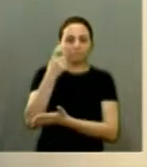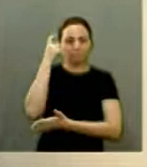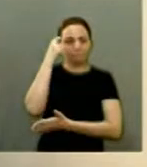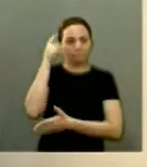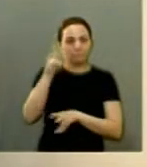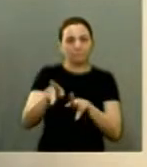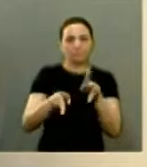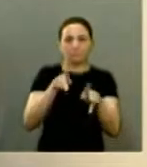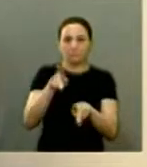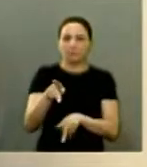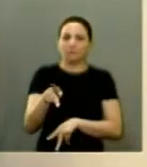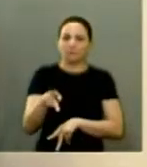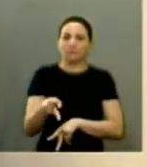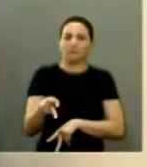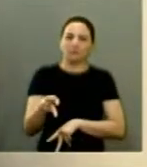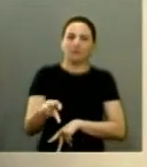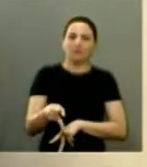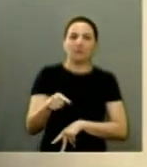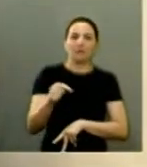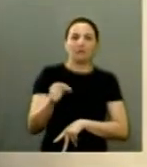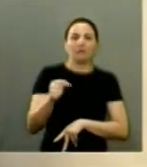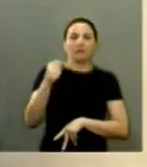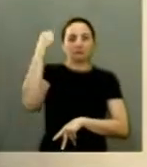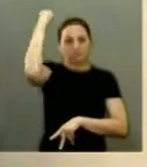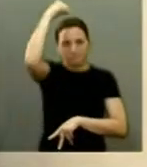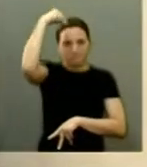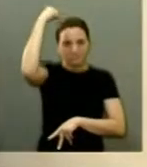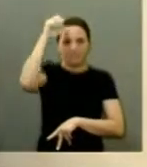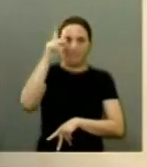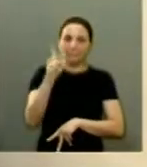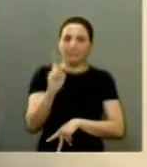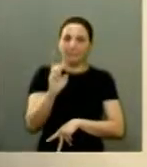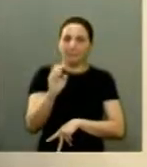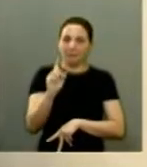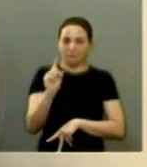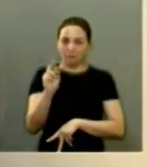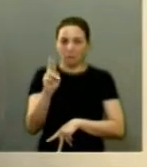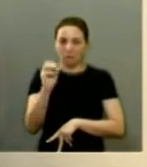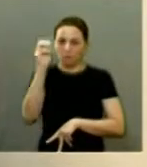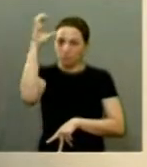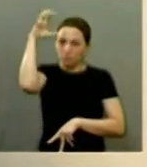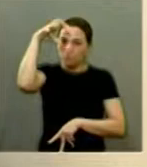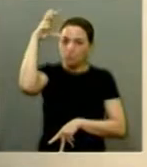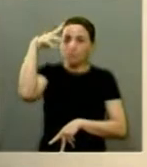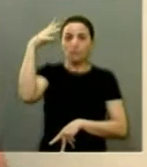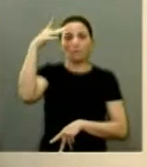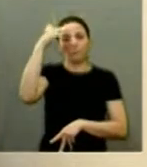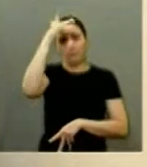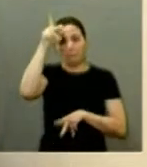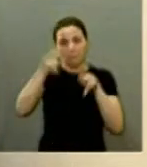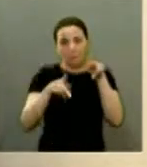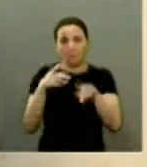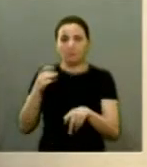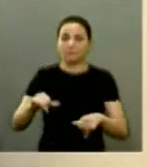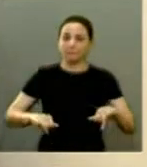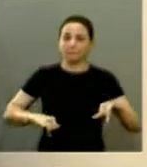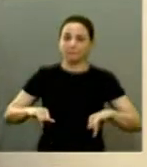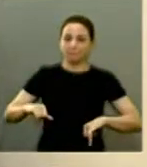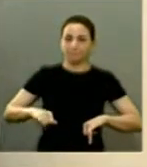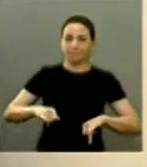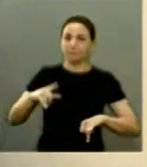conscientizando e que São Pedro mande mais rápido possível a chuva, porque o povo está sofrendo. Quero também dar um